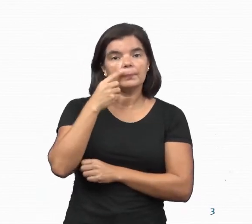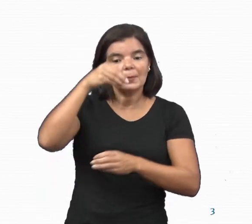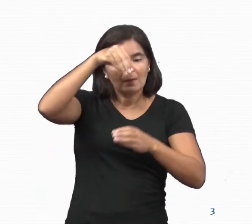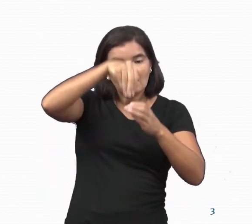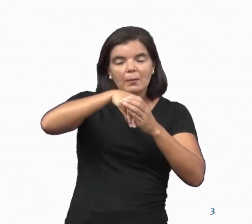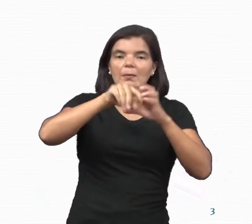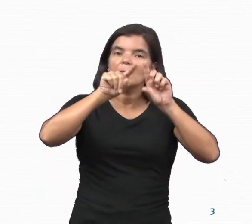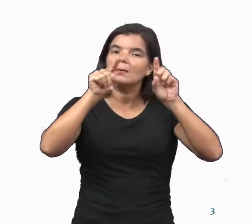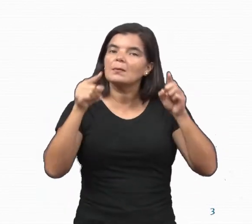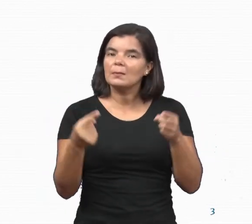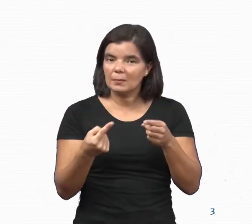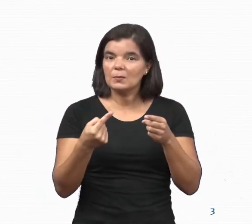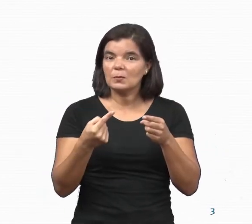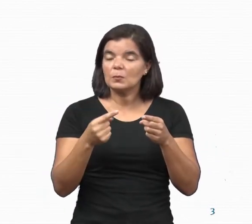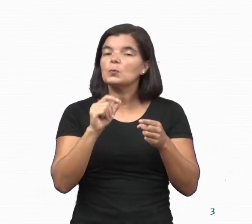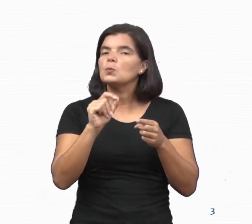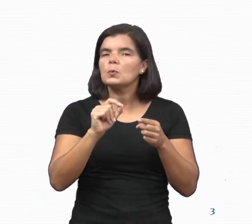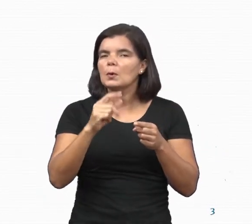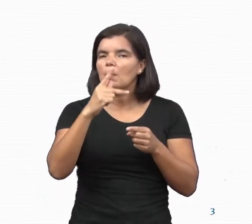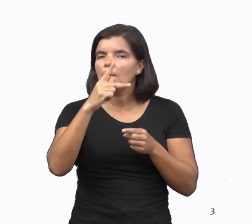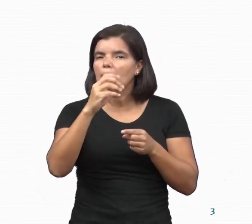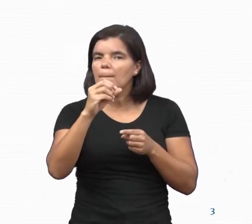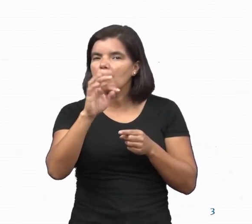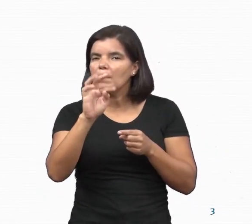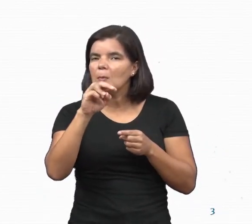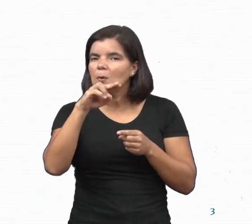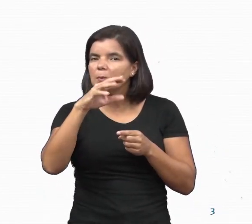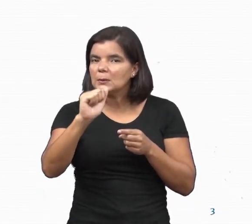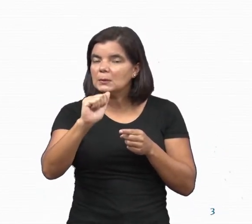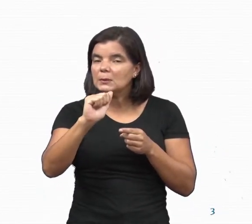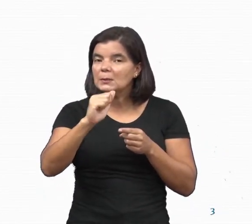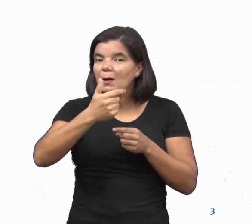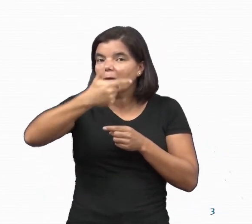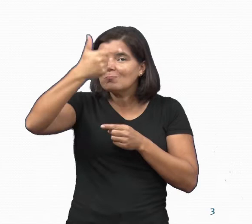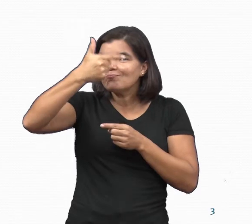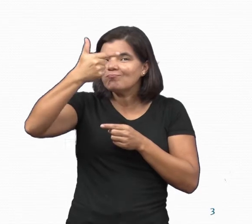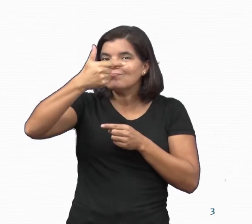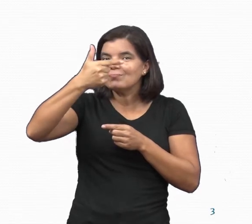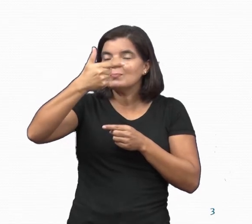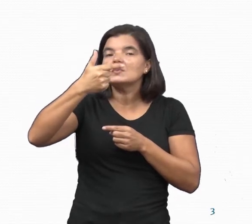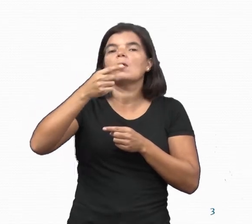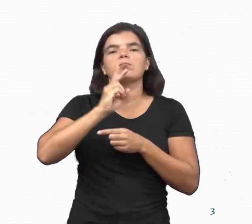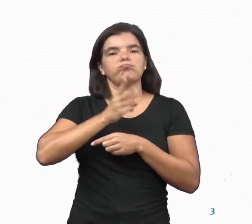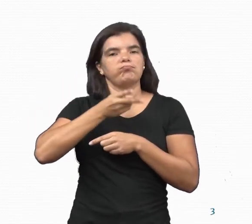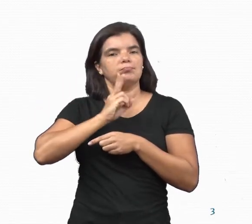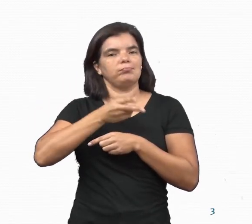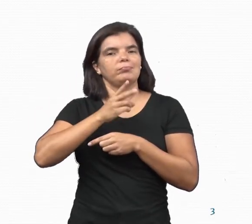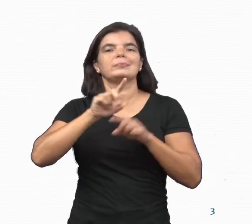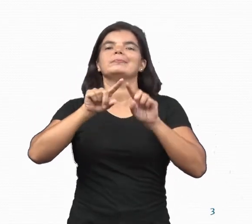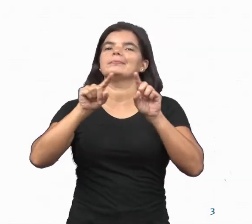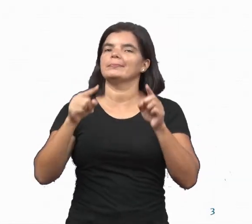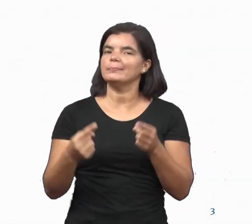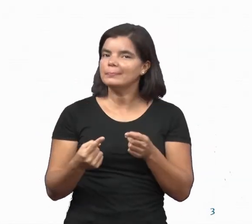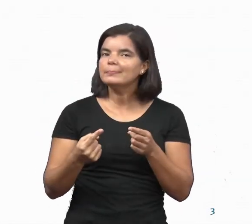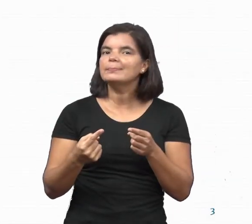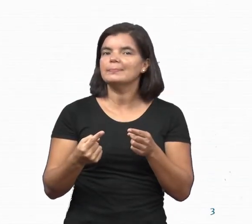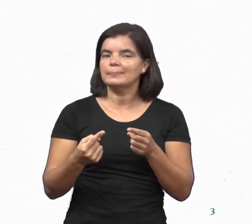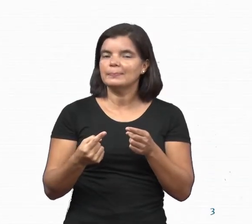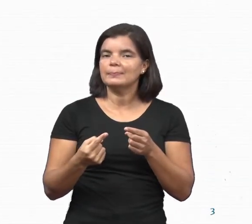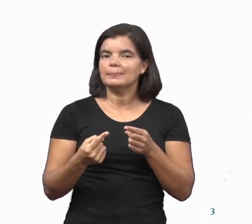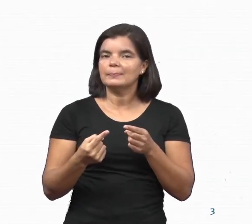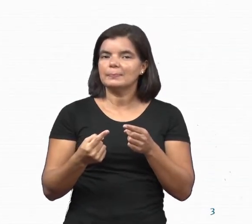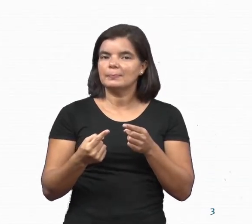um parênteses com potência, está elevado ao quadrado. Então, ele ainda vai permanecer no parênteses. Eu